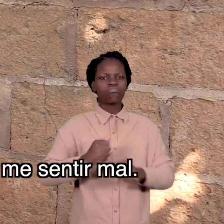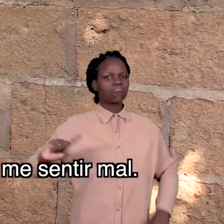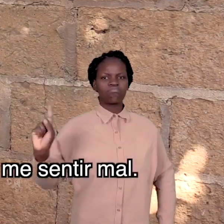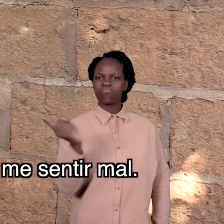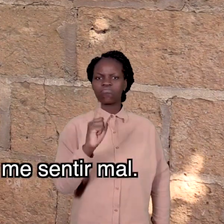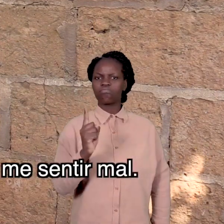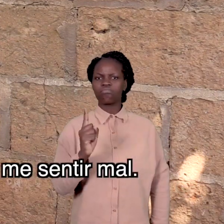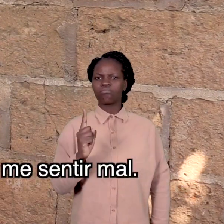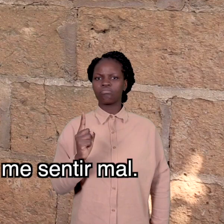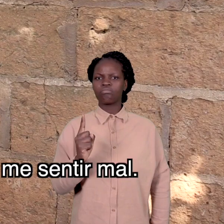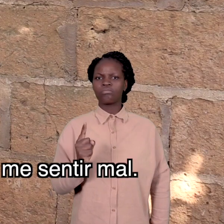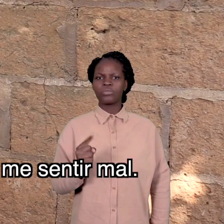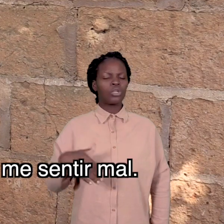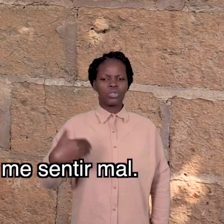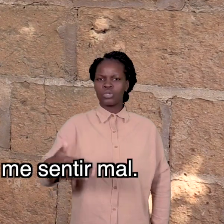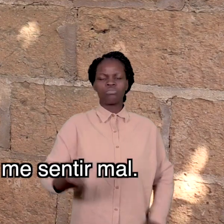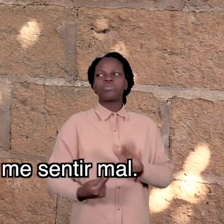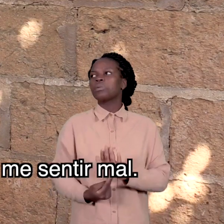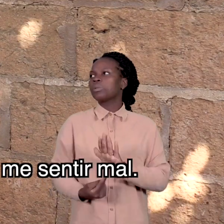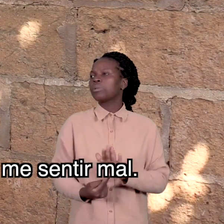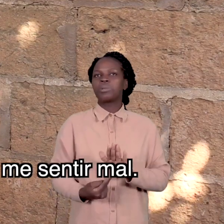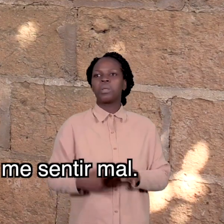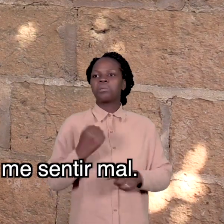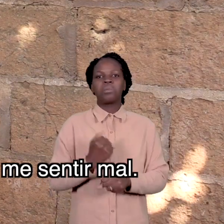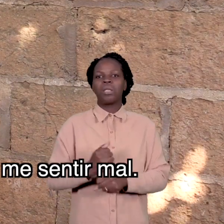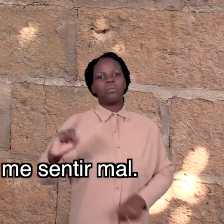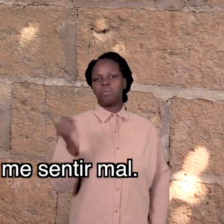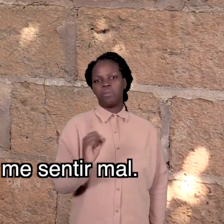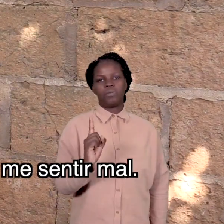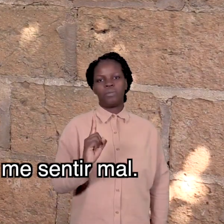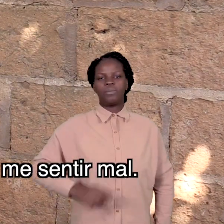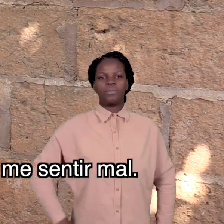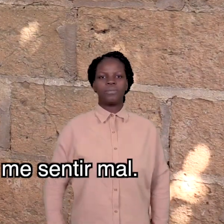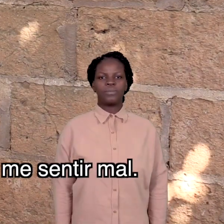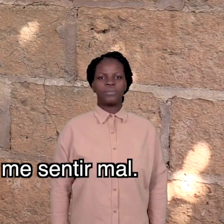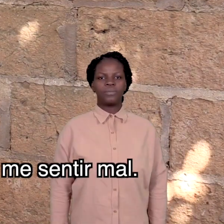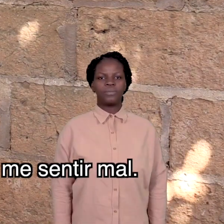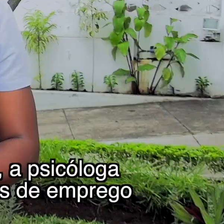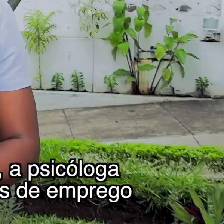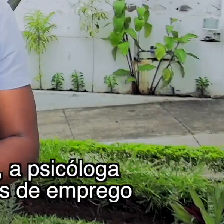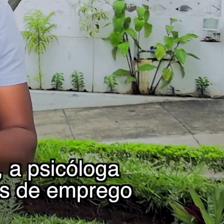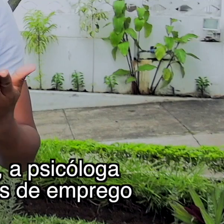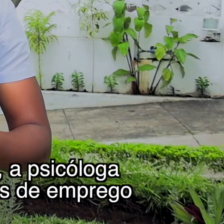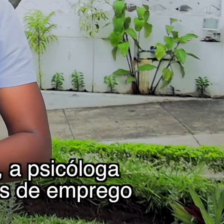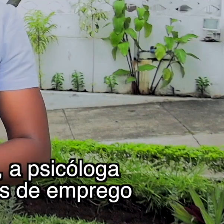Não fazem nada, ficam tipo... Eu sou deficiente, não tenho como trabalhar.